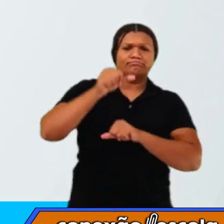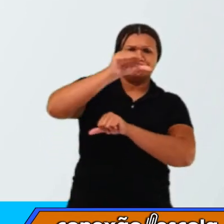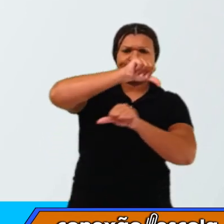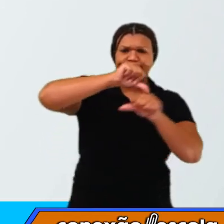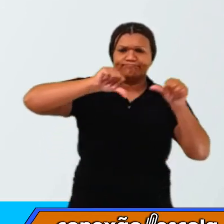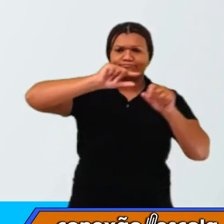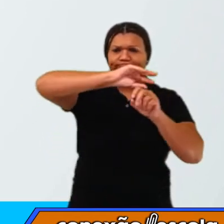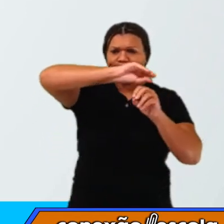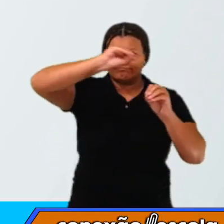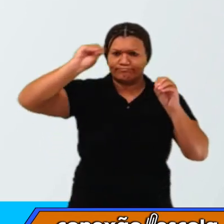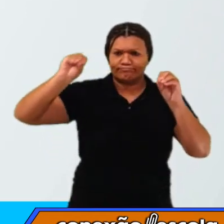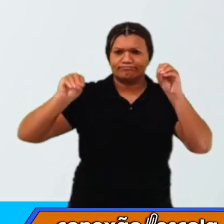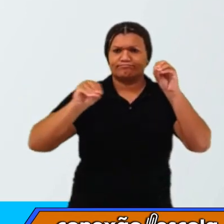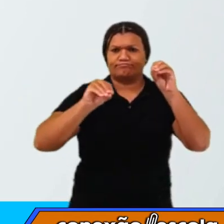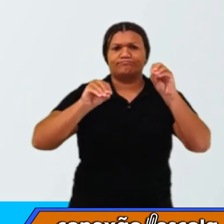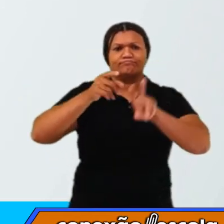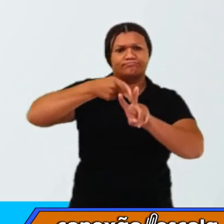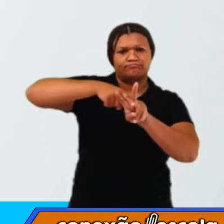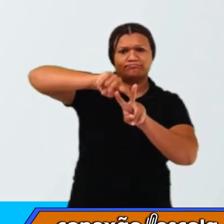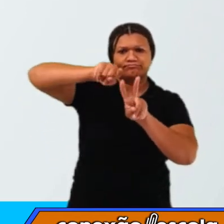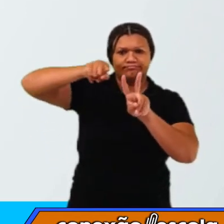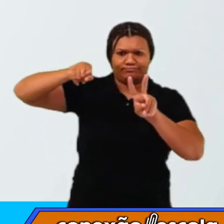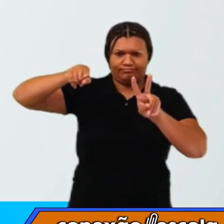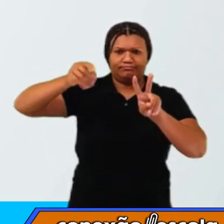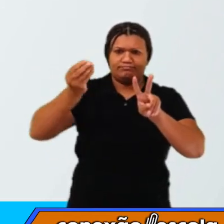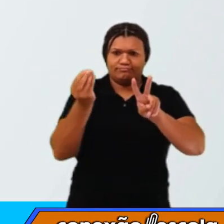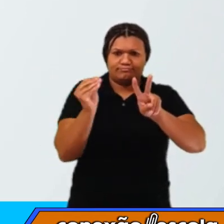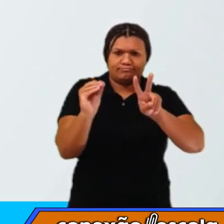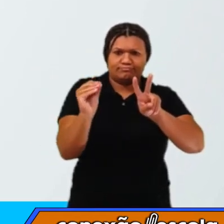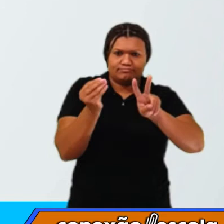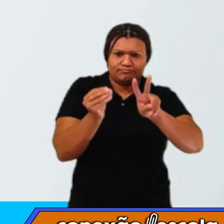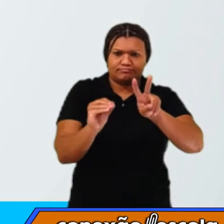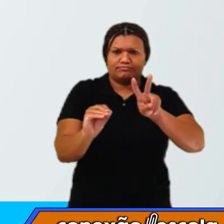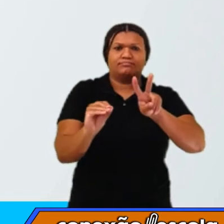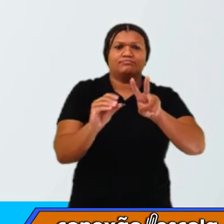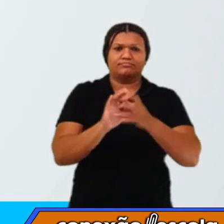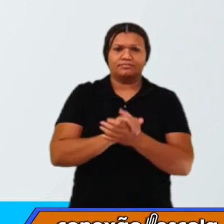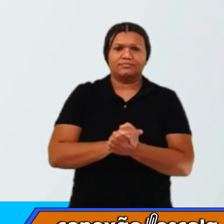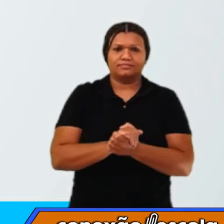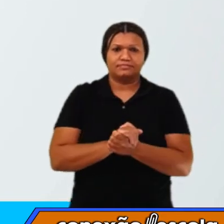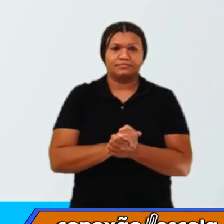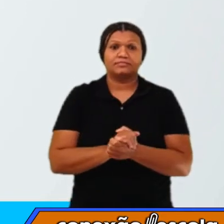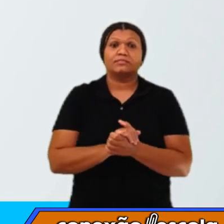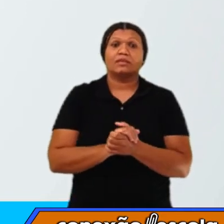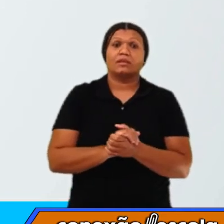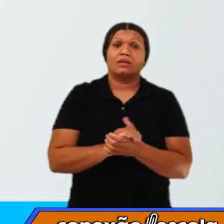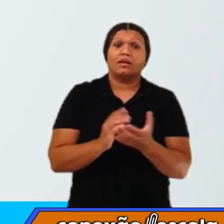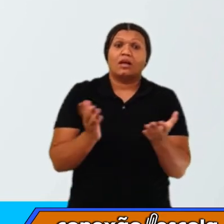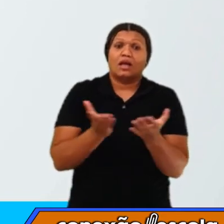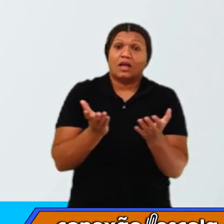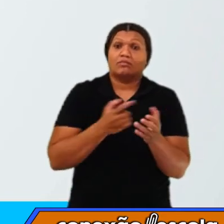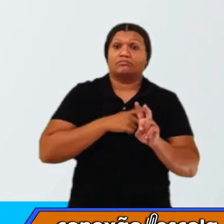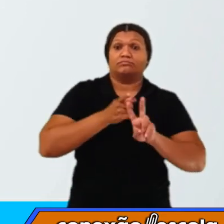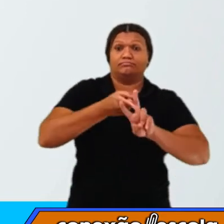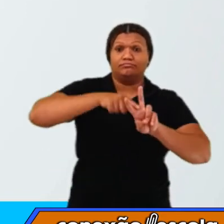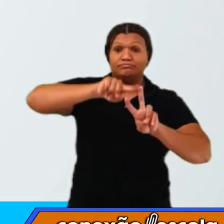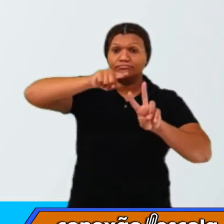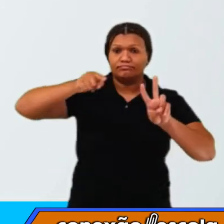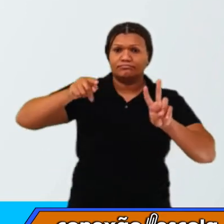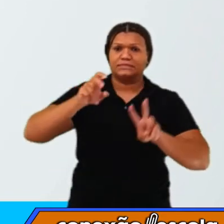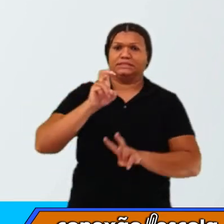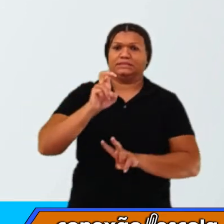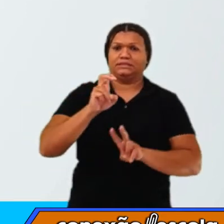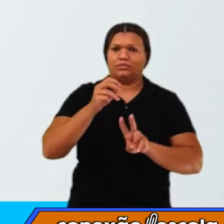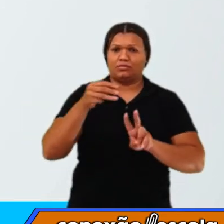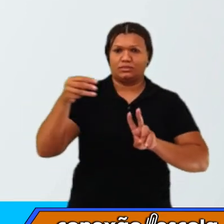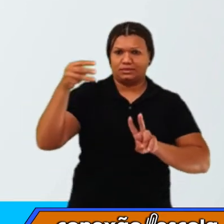no expoente do radicando o denominador vai para o i1 bom então aqui eu tenho a raiz quadrada de